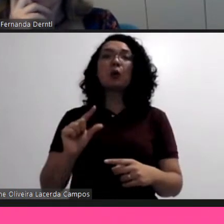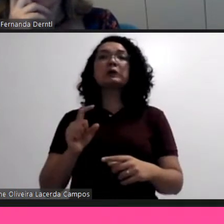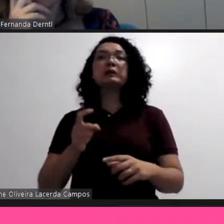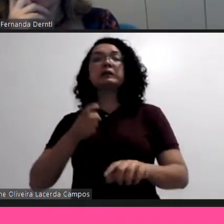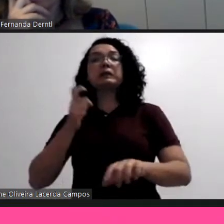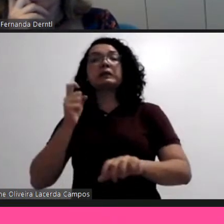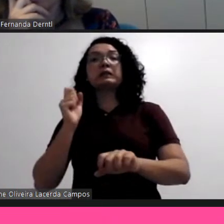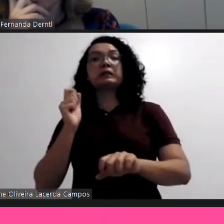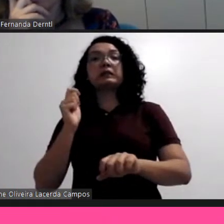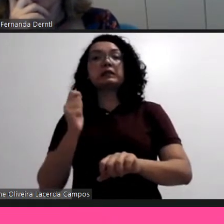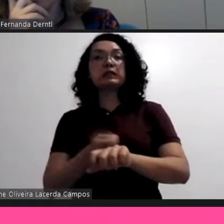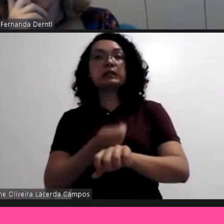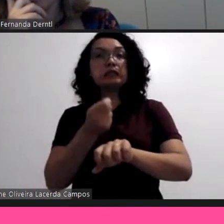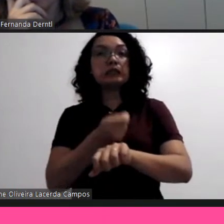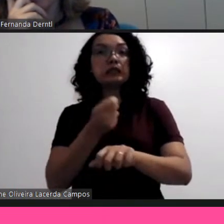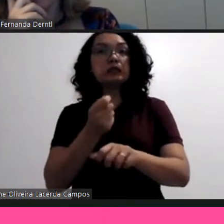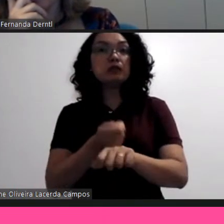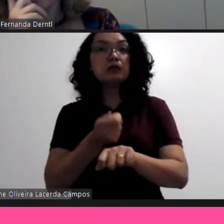estão acontecendo.